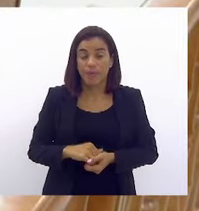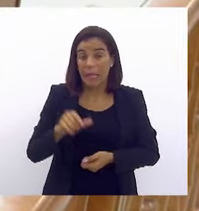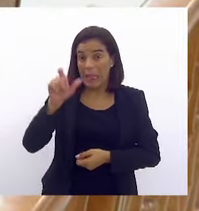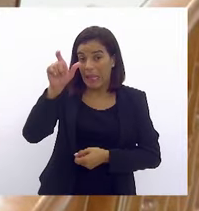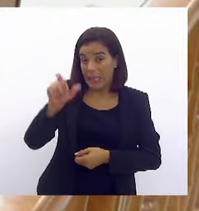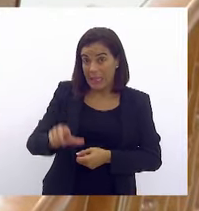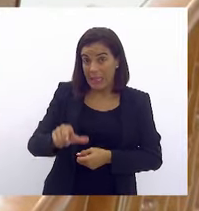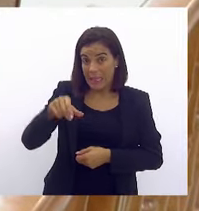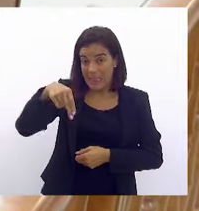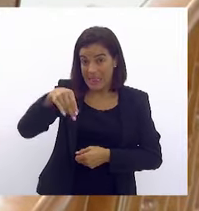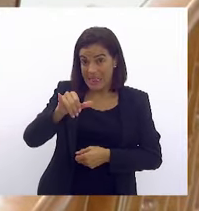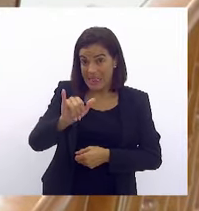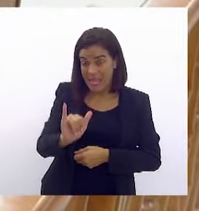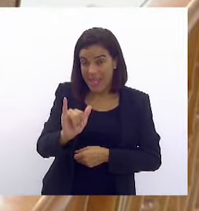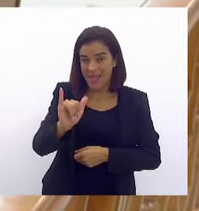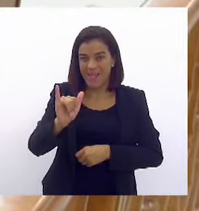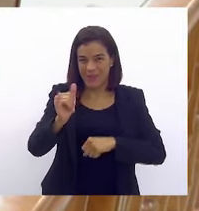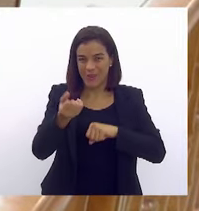May